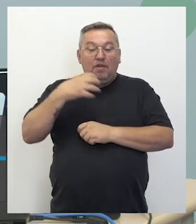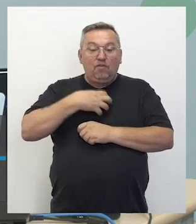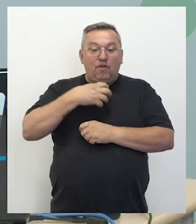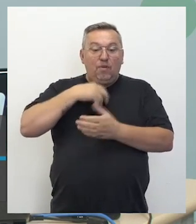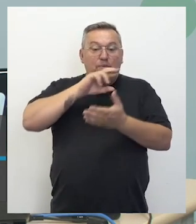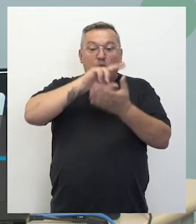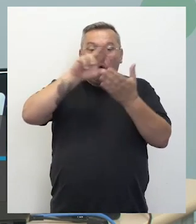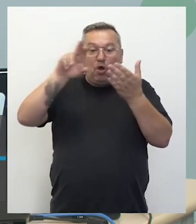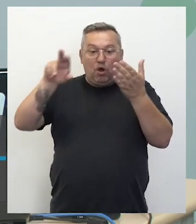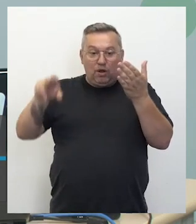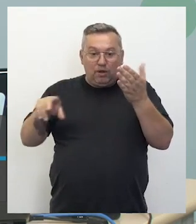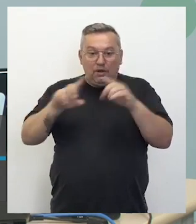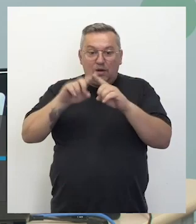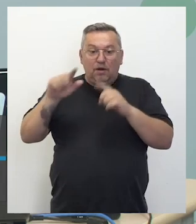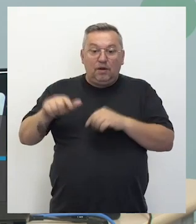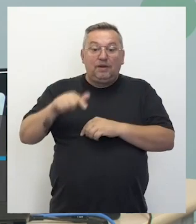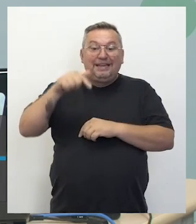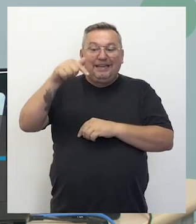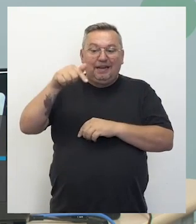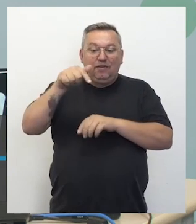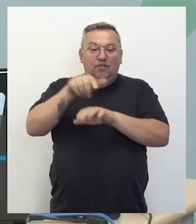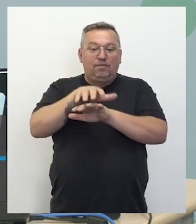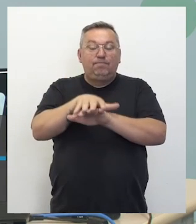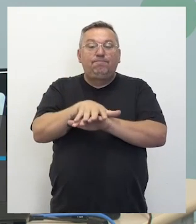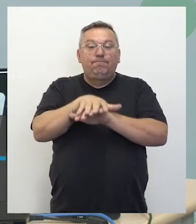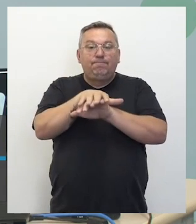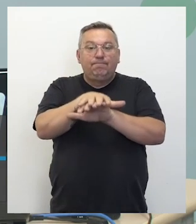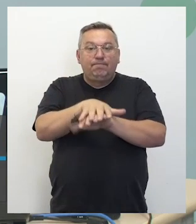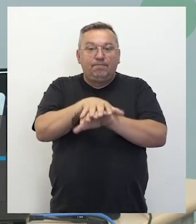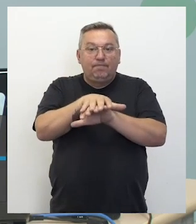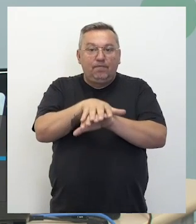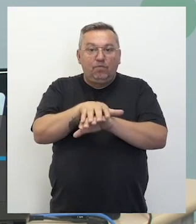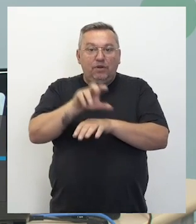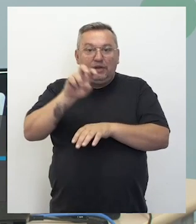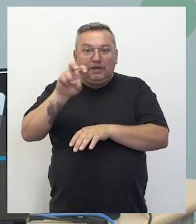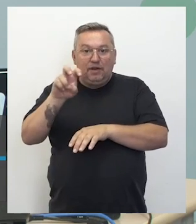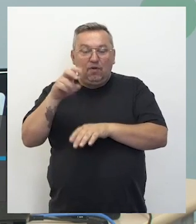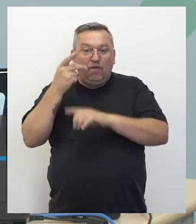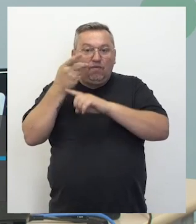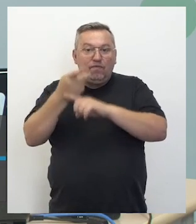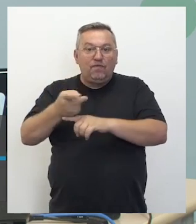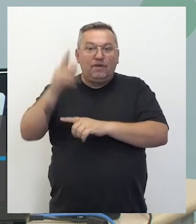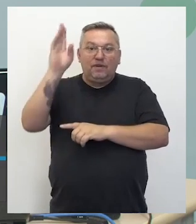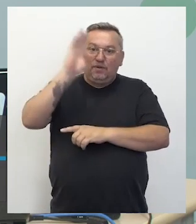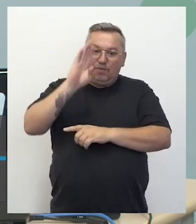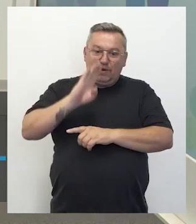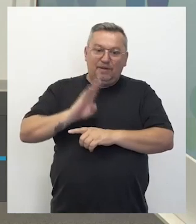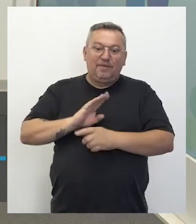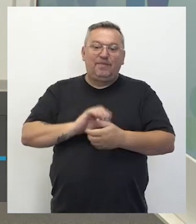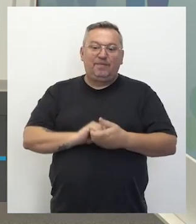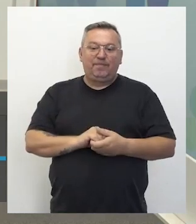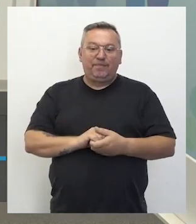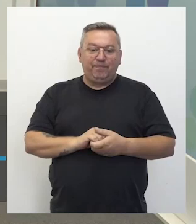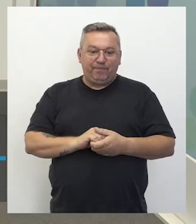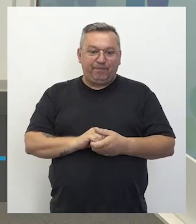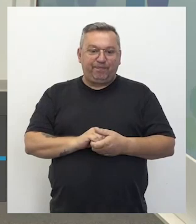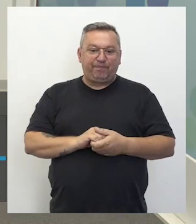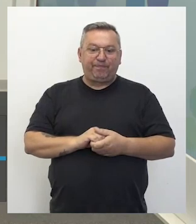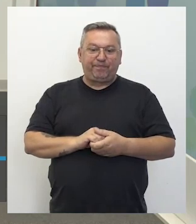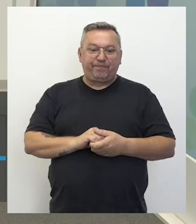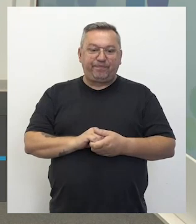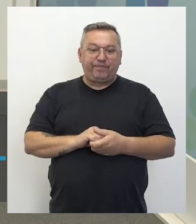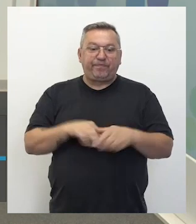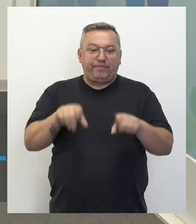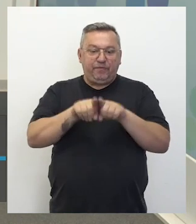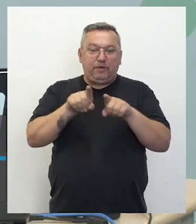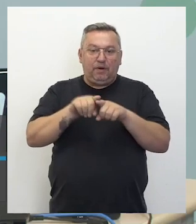E somente 7 são marinhas. E dessas 7, 5 visitam o Brasil. Nossa senhora, pouco, né? Pouquíssimo. E